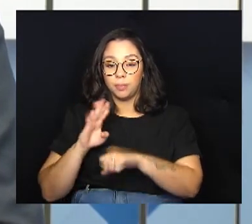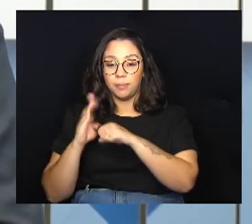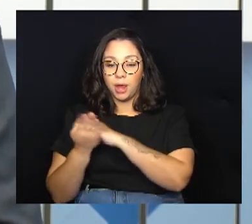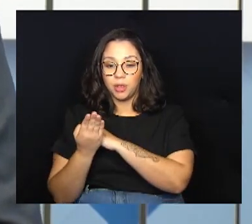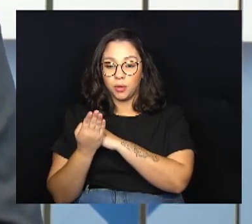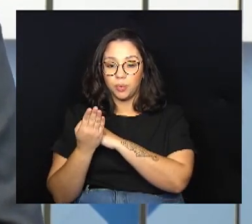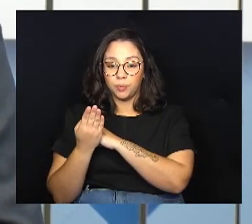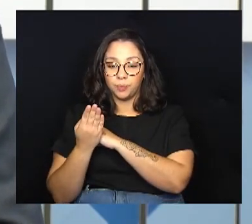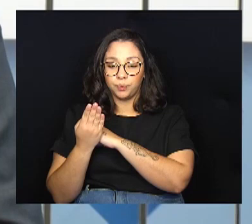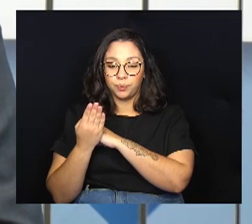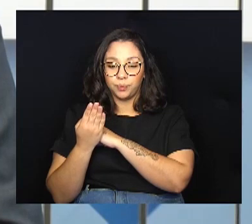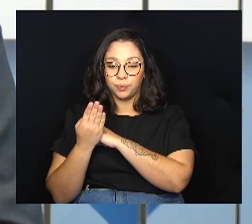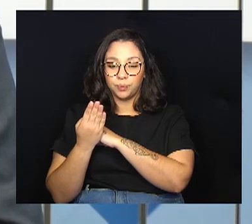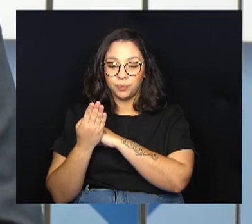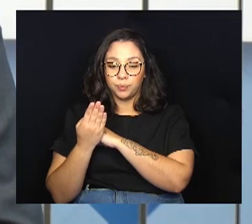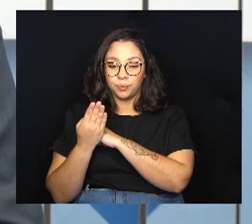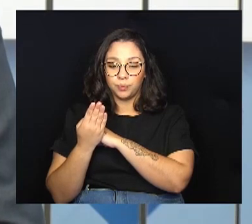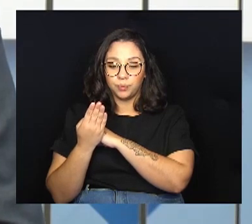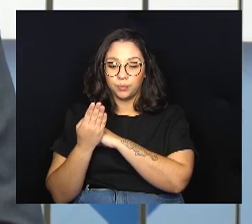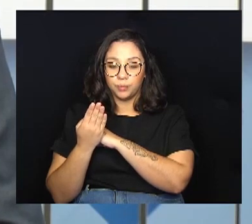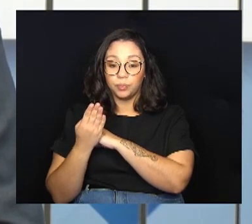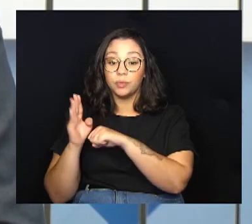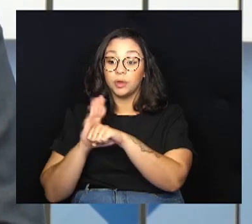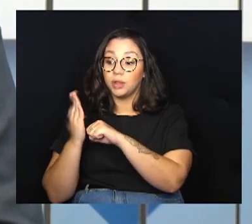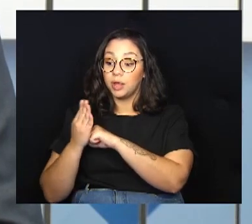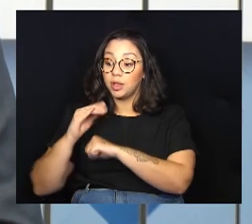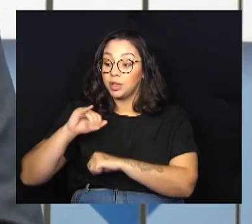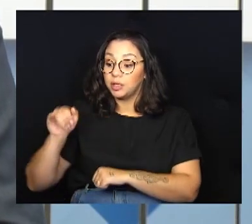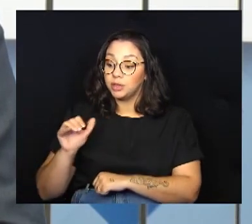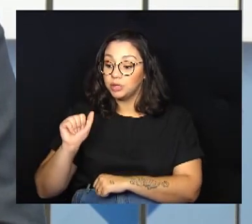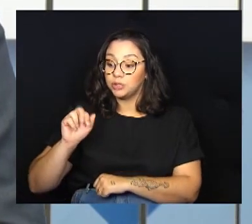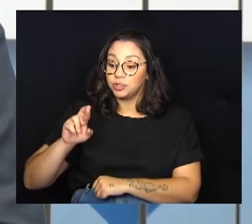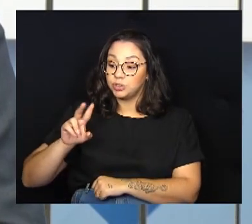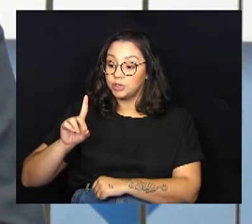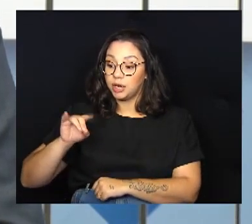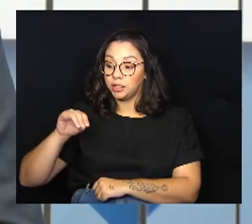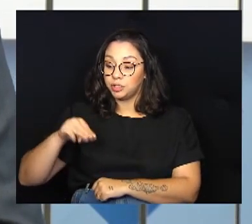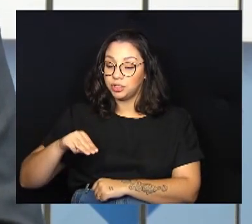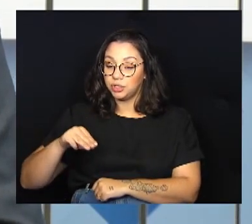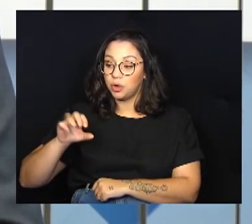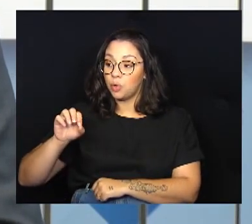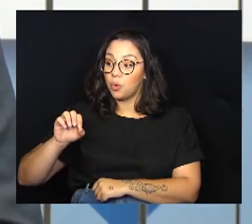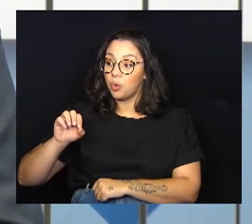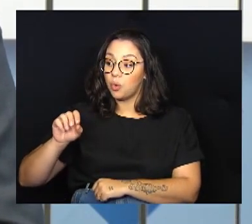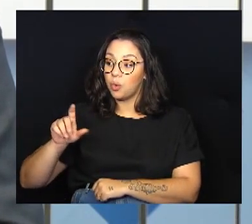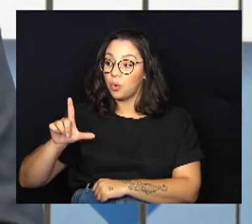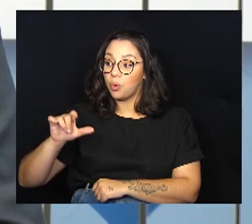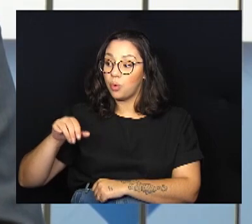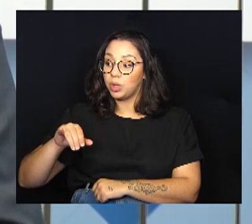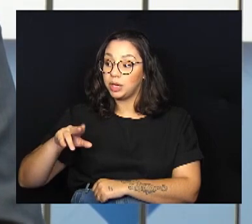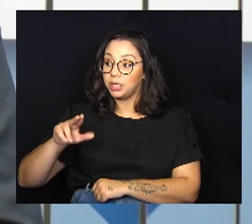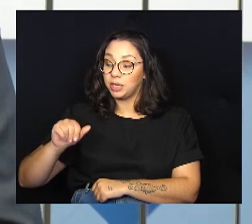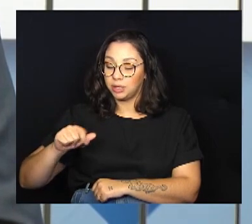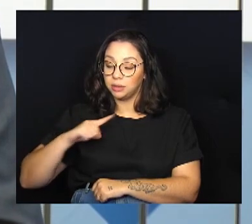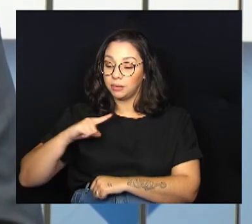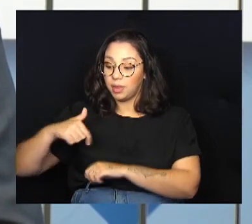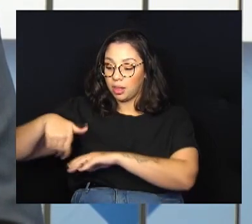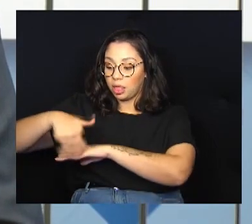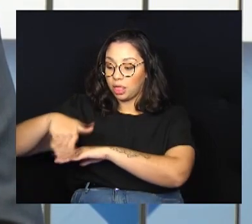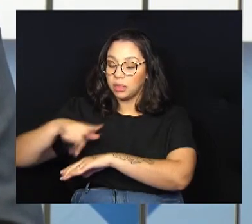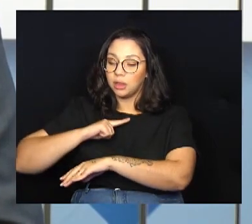essa vida que é tão importante, né? O trabalho, todo mundo aqui trabalha, a gente sabe o quanto é importante na vida de uma pessoa